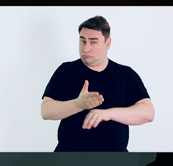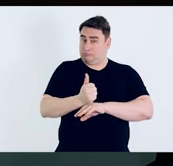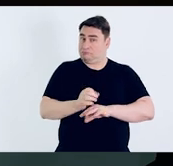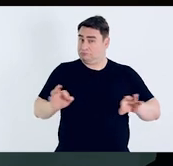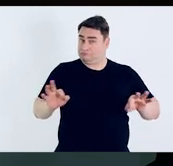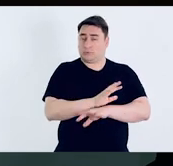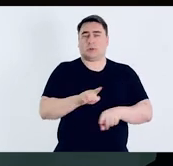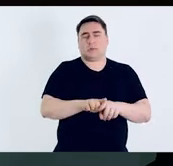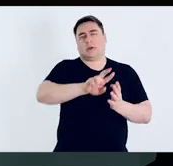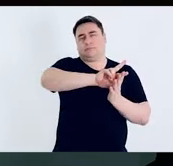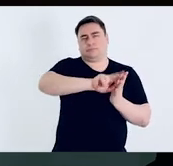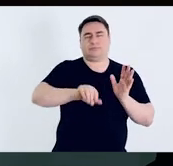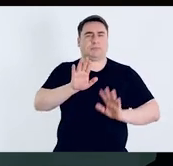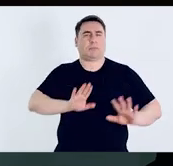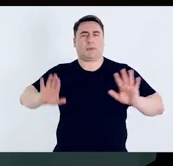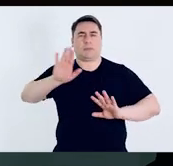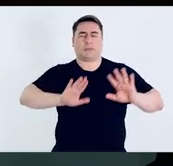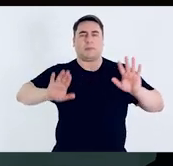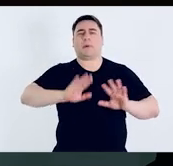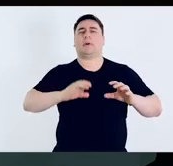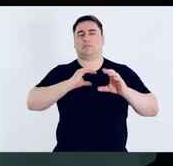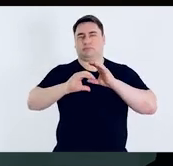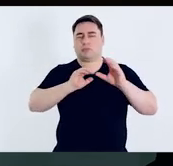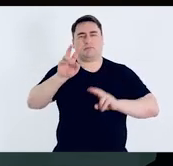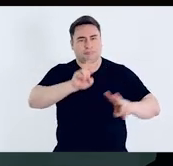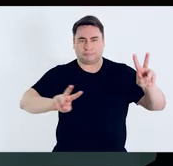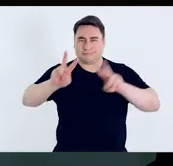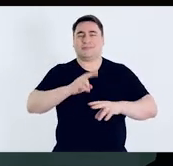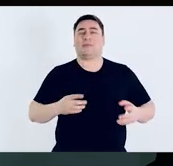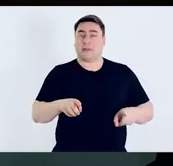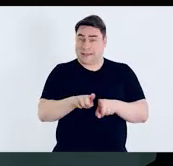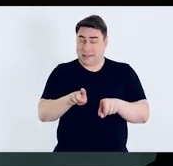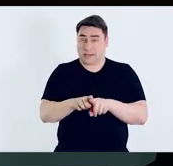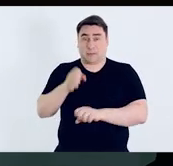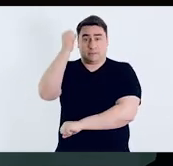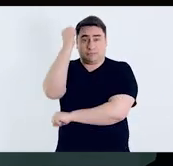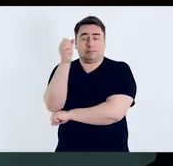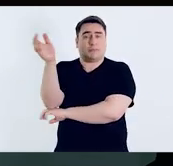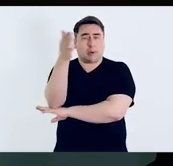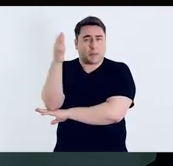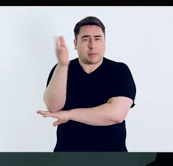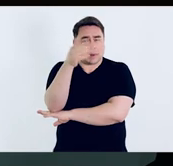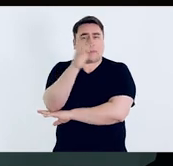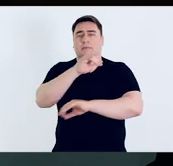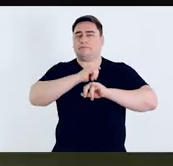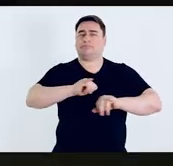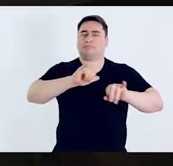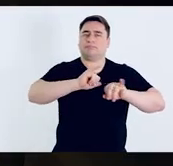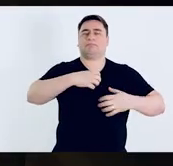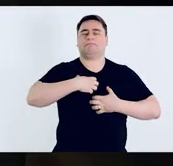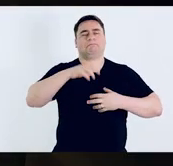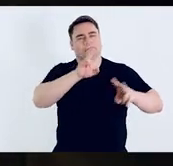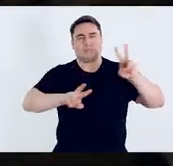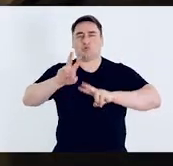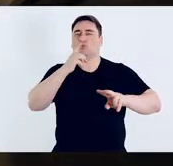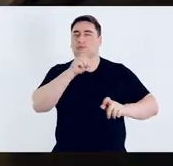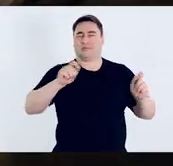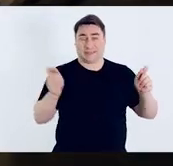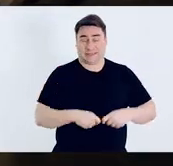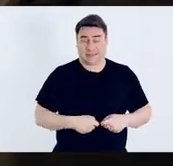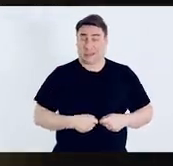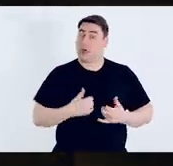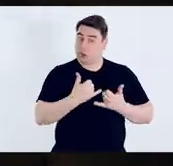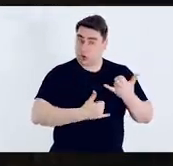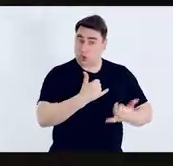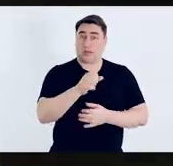enorme variedade de gestos para se comunicar não verbalmente ou as bandeiras para comunicar suas intenções visualmente. Para jogar Sea of Thieves